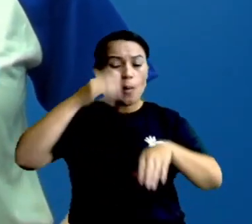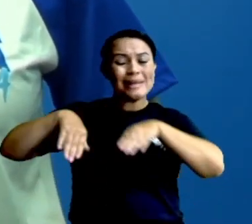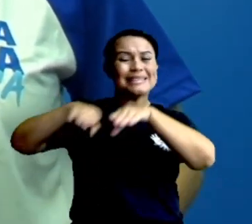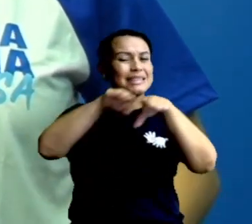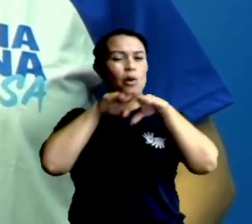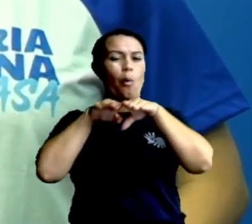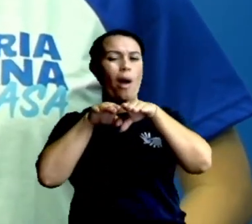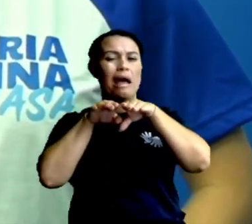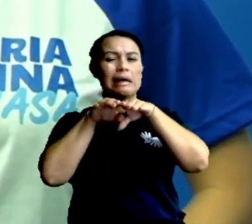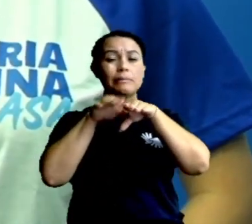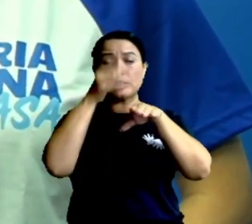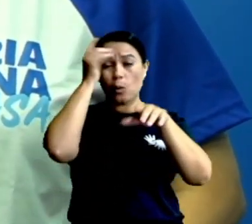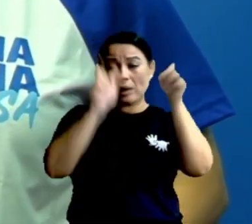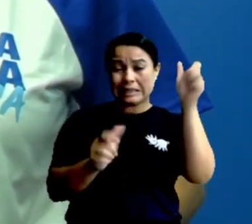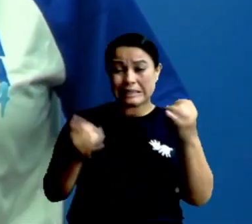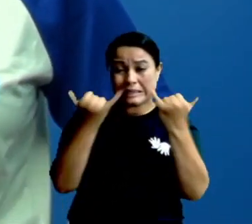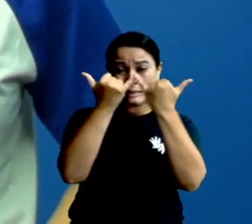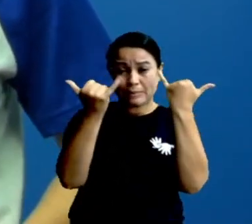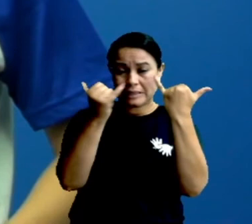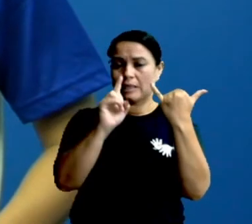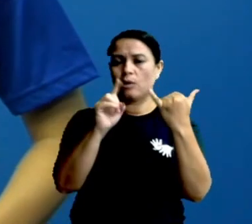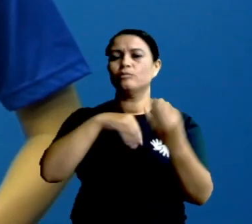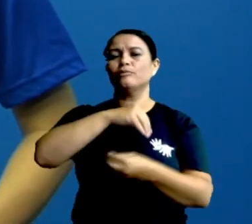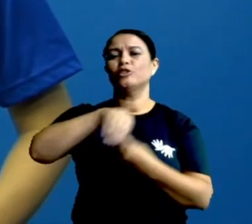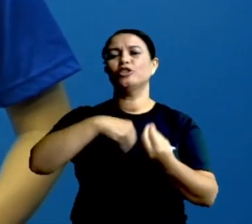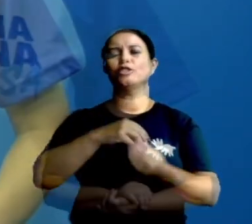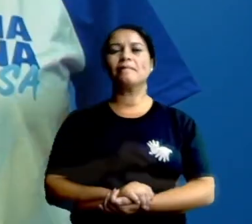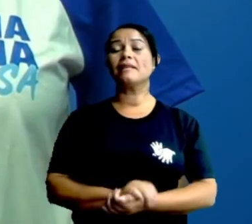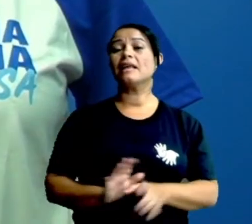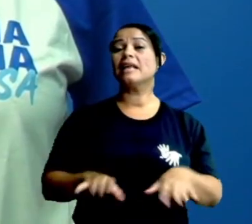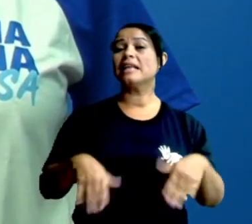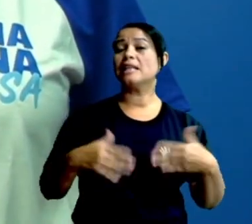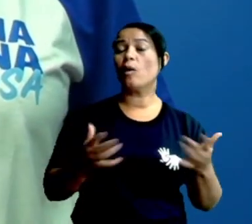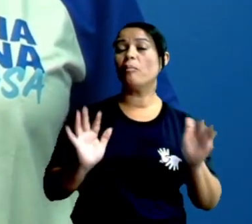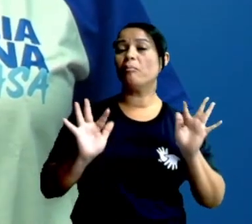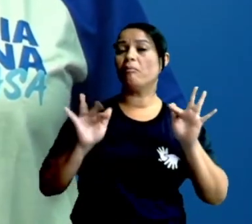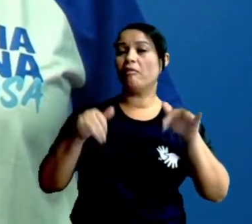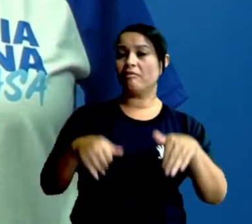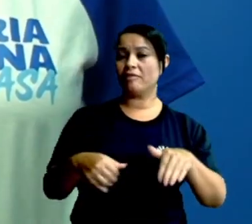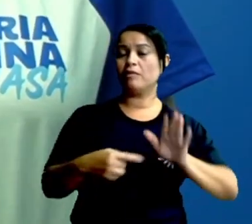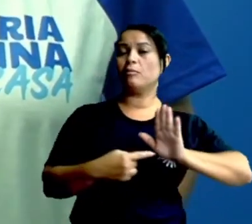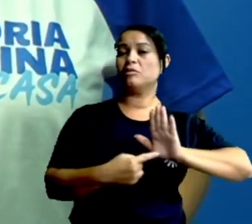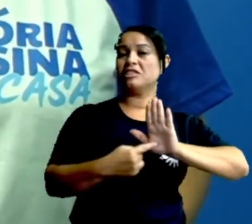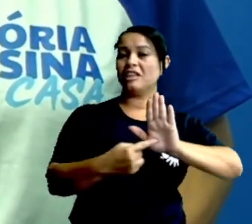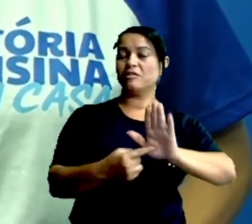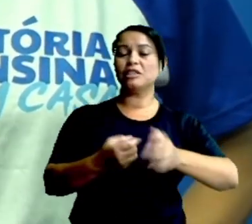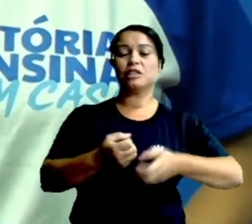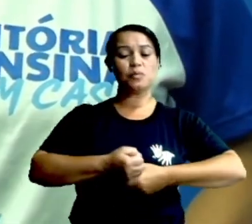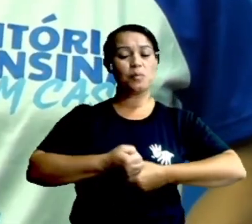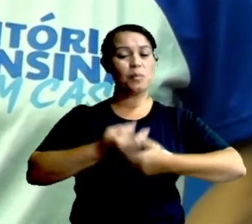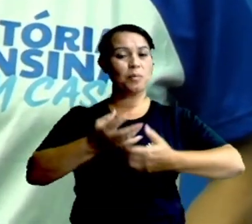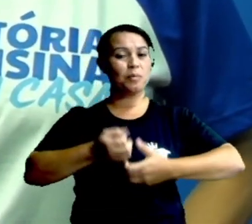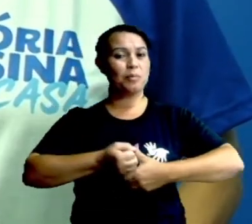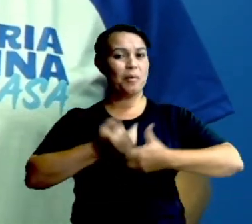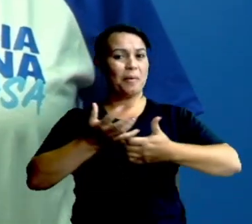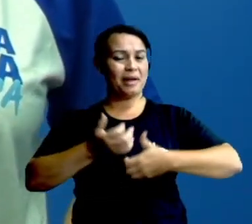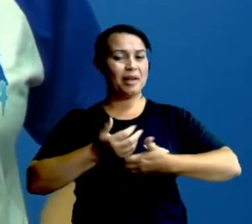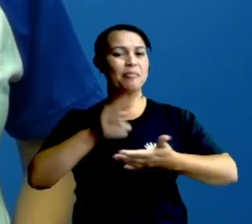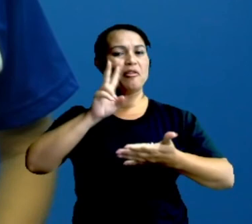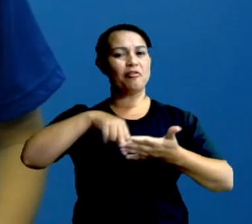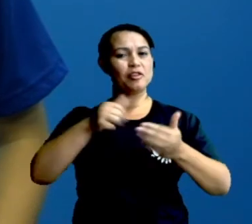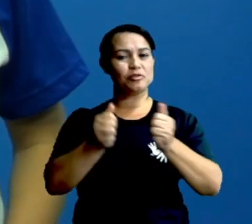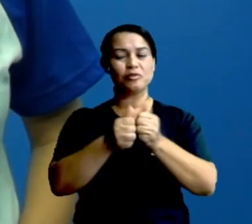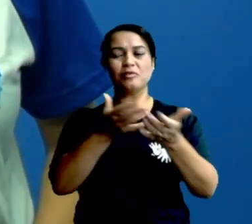Nós somos um grupo de mestiços. E por fim, eu trago aqui um poema, tá? Vou ler